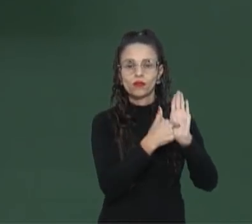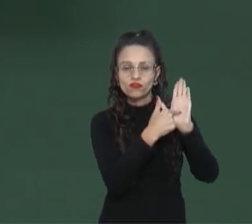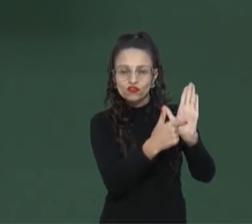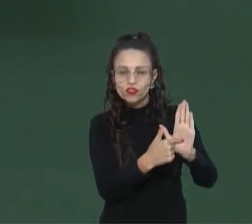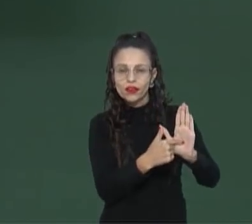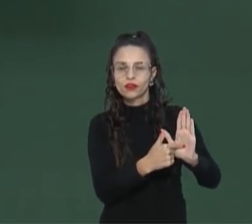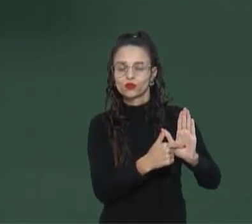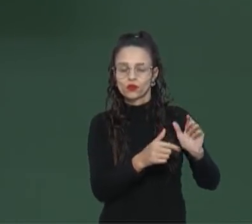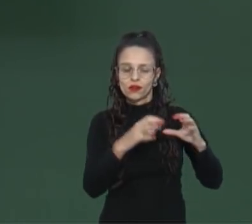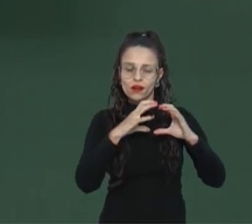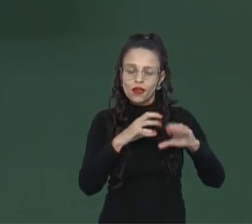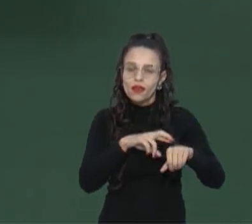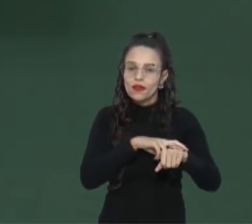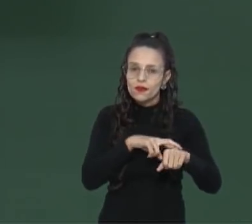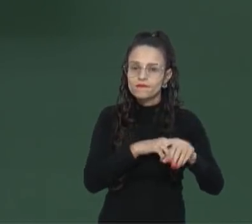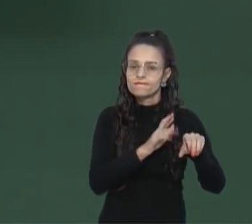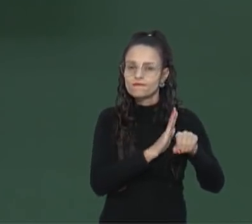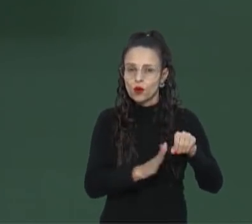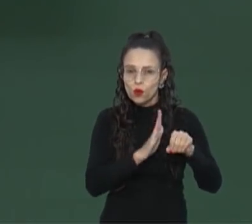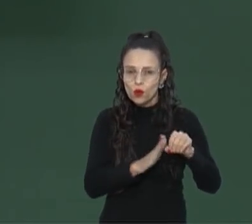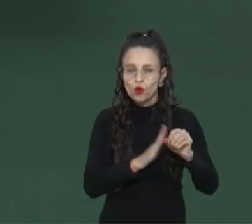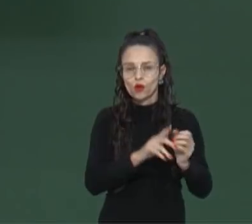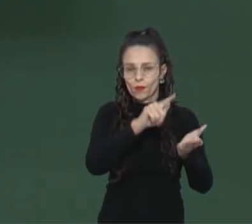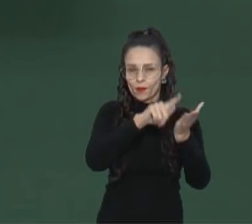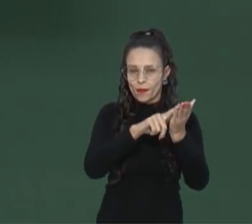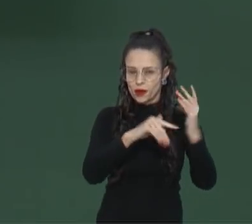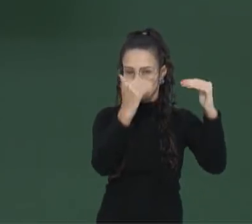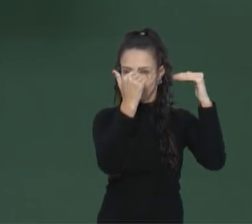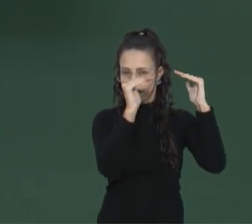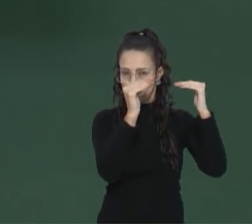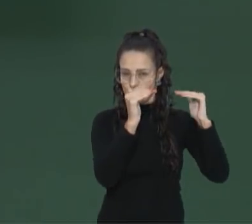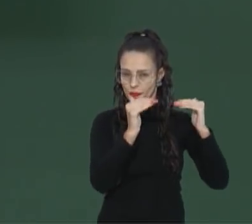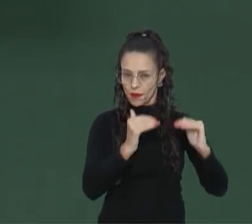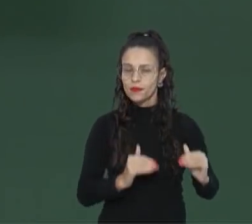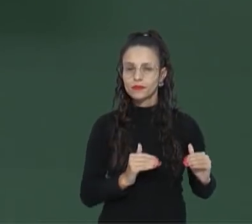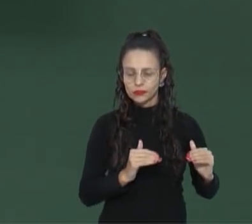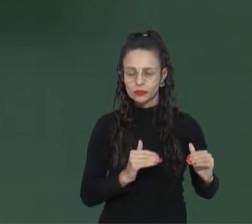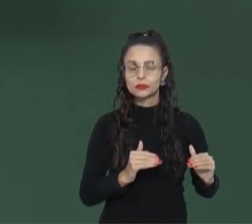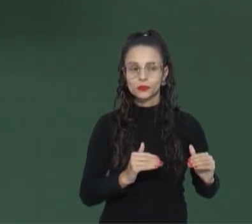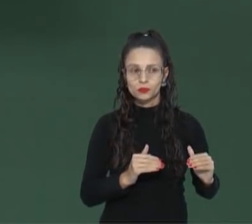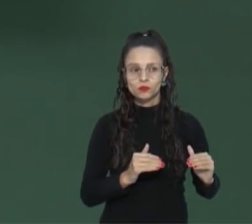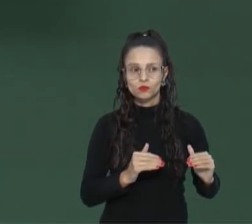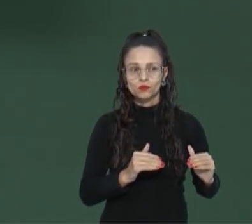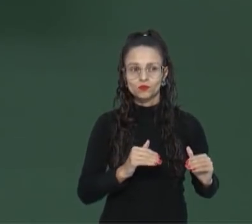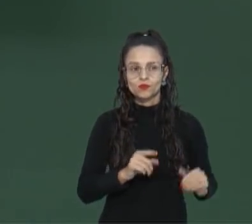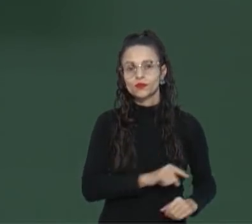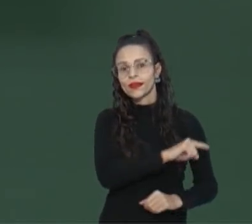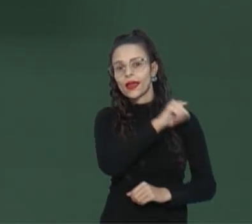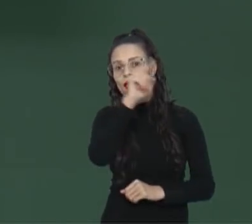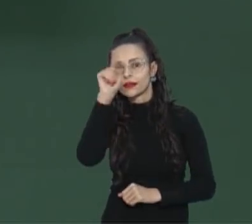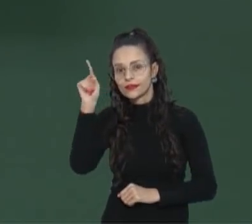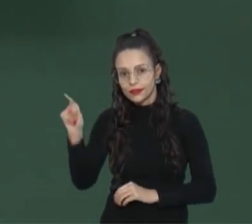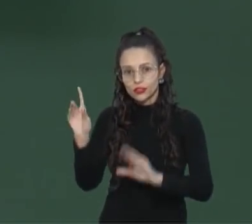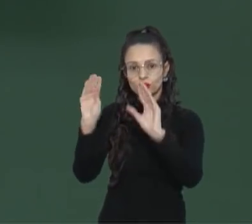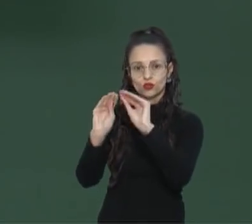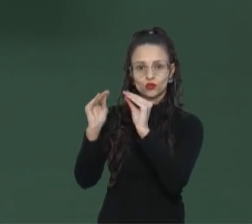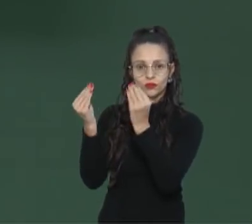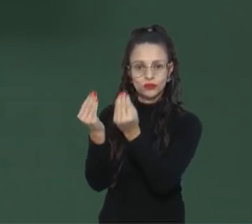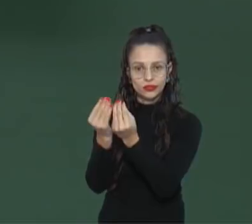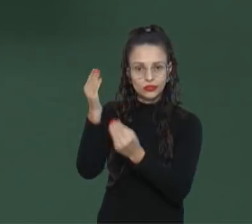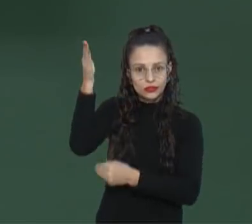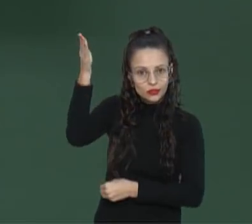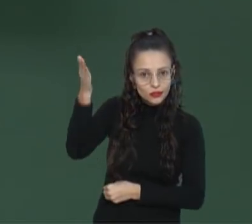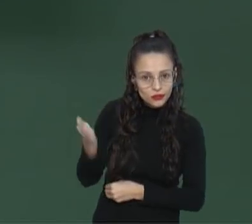repolho, papel indicador, papel de tornassol, pHmetro e fenolftaleína. E aqui vocês vão colocando as